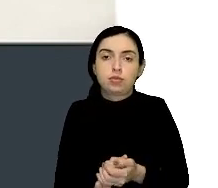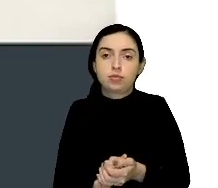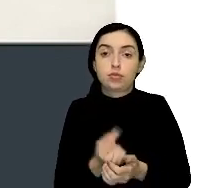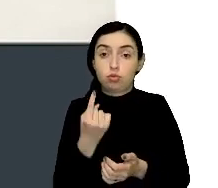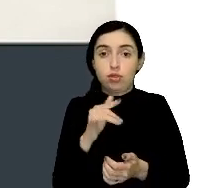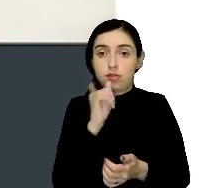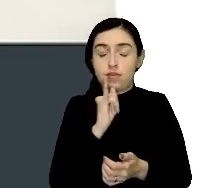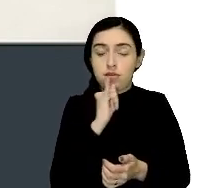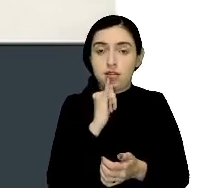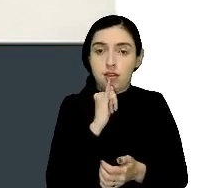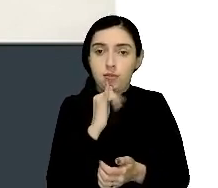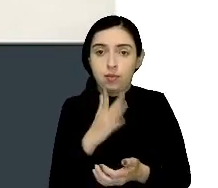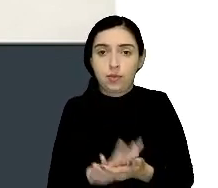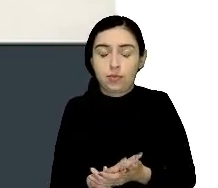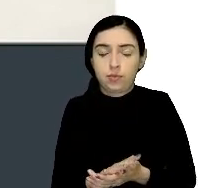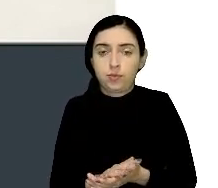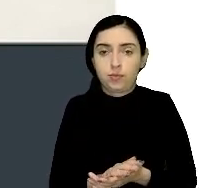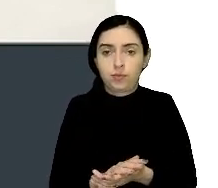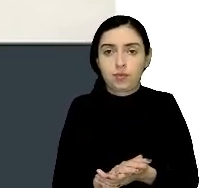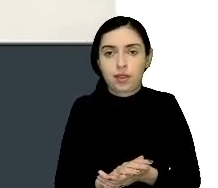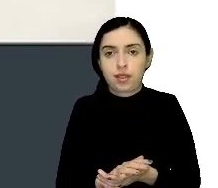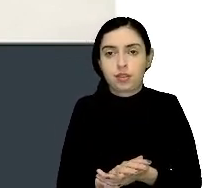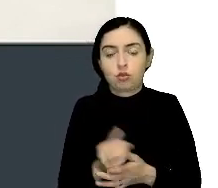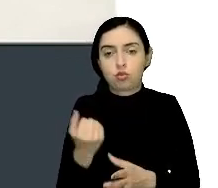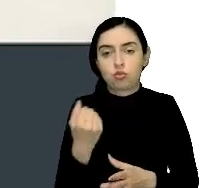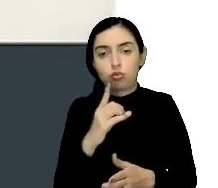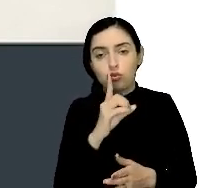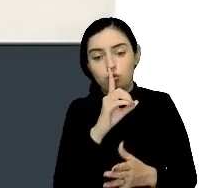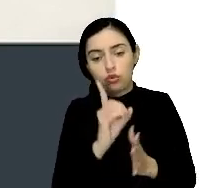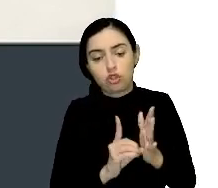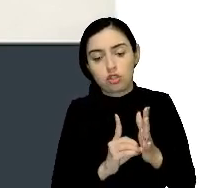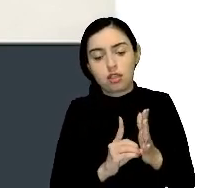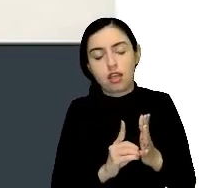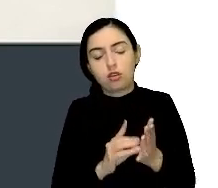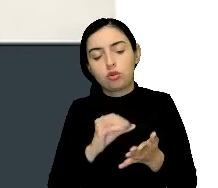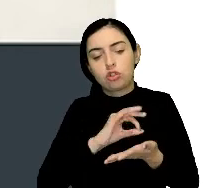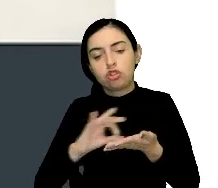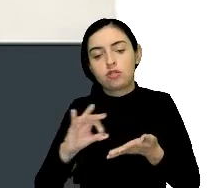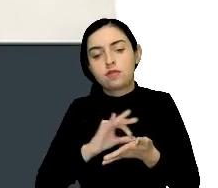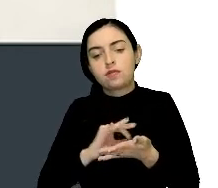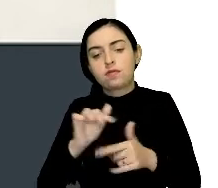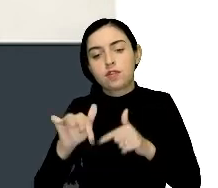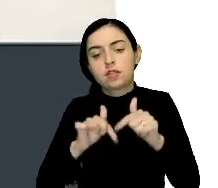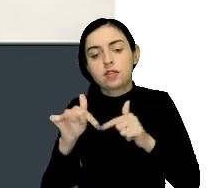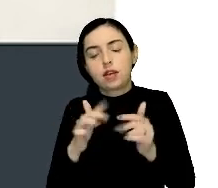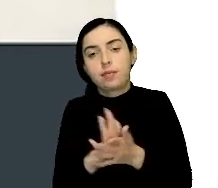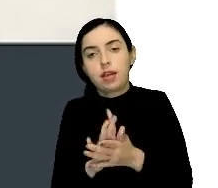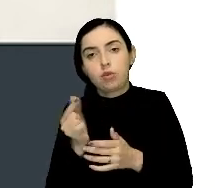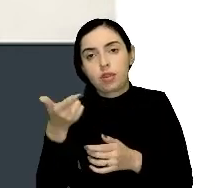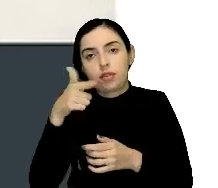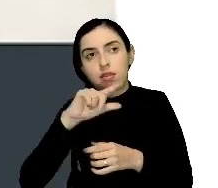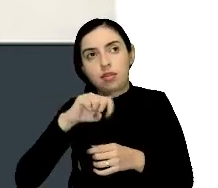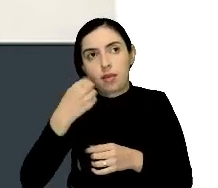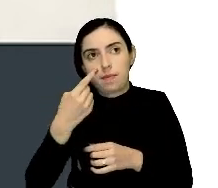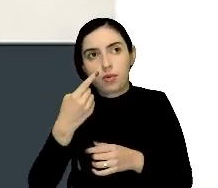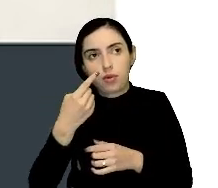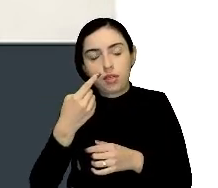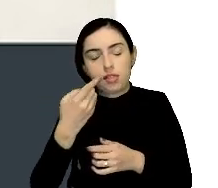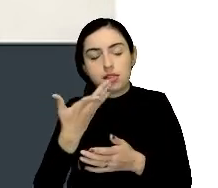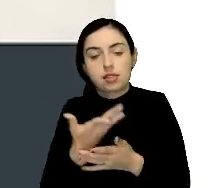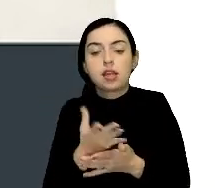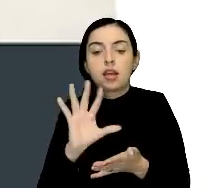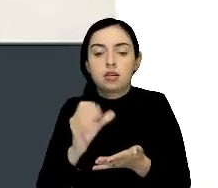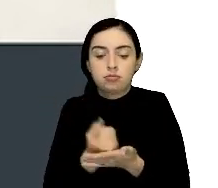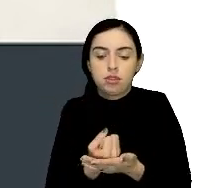exemplos é garantido o direito de visto de trabalho, depois que vai ser transformada a autorização de